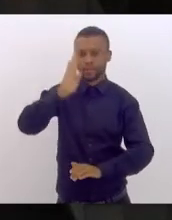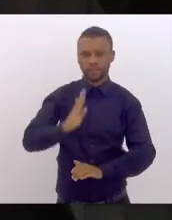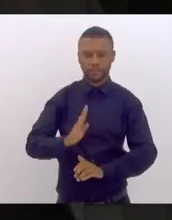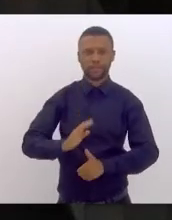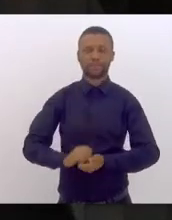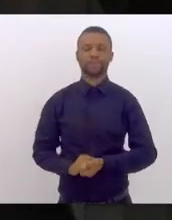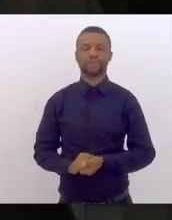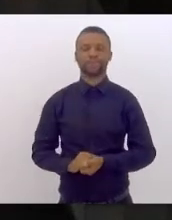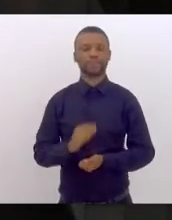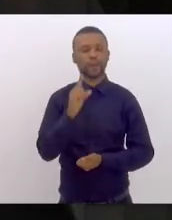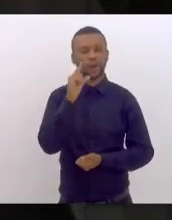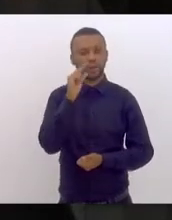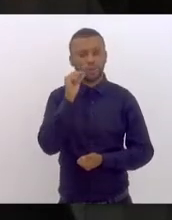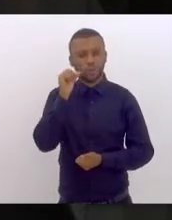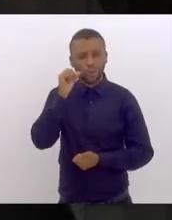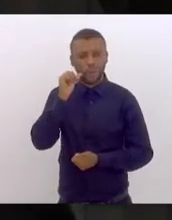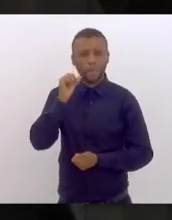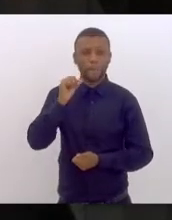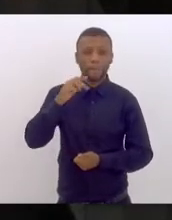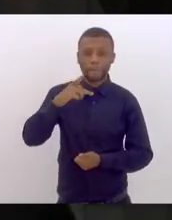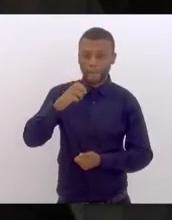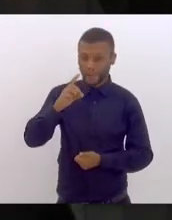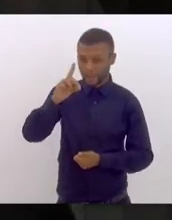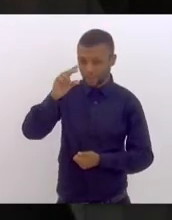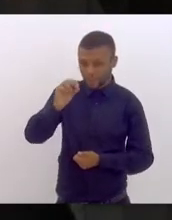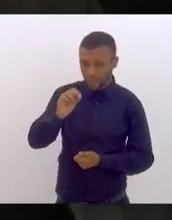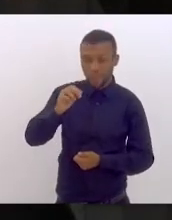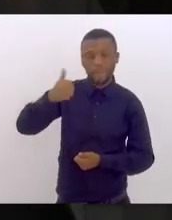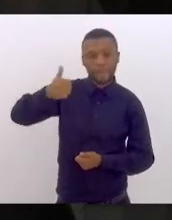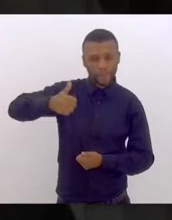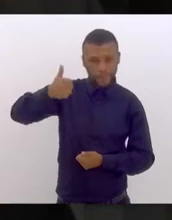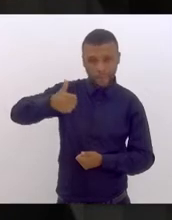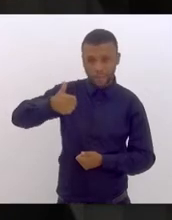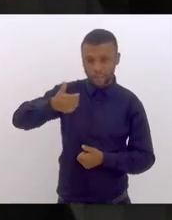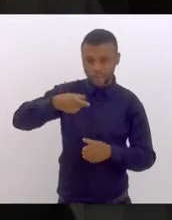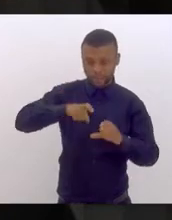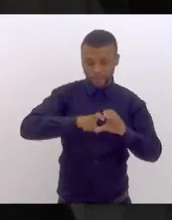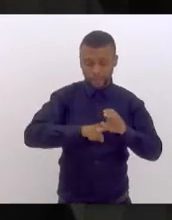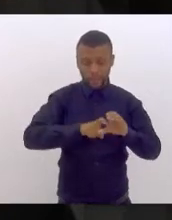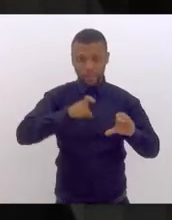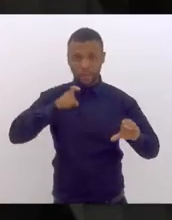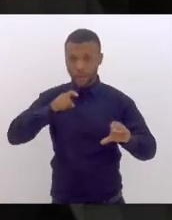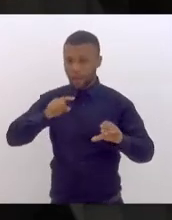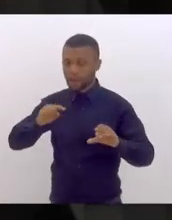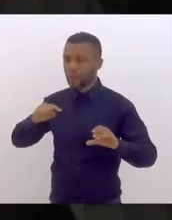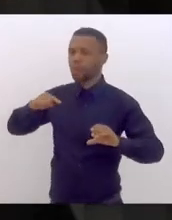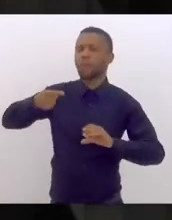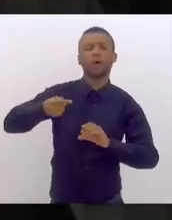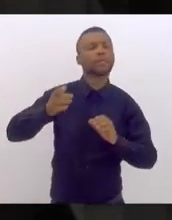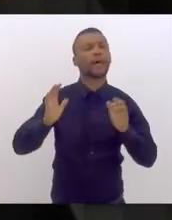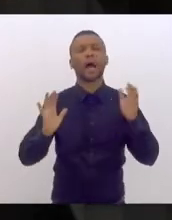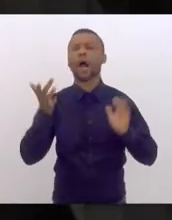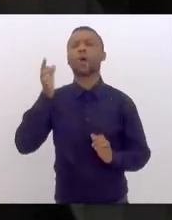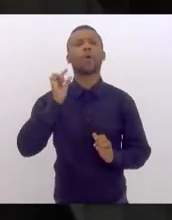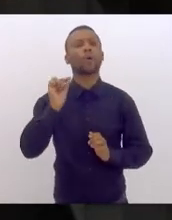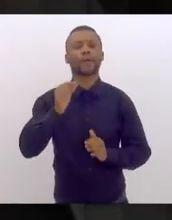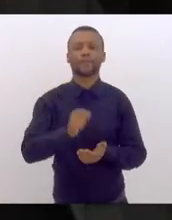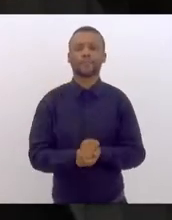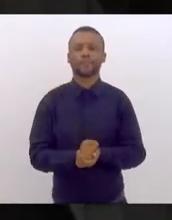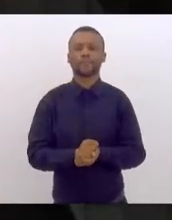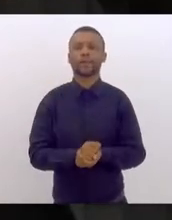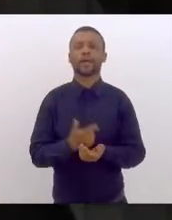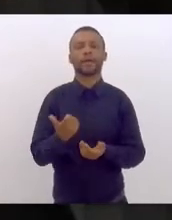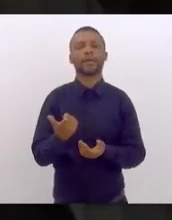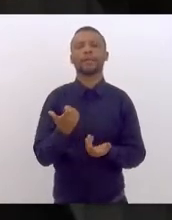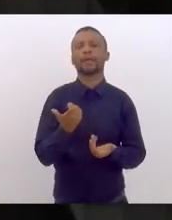Rua Dom Pedro primeiro depois da Independência e ele parte tô